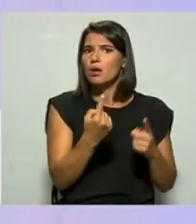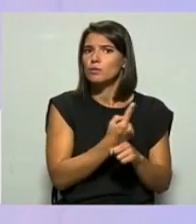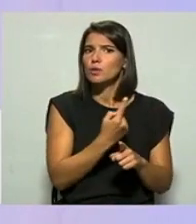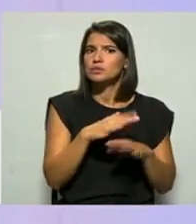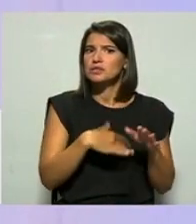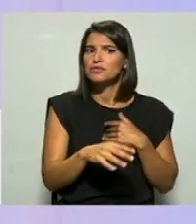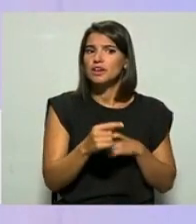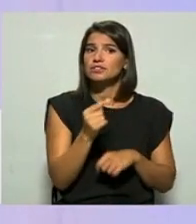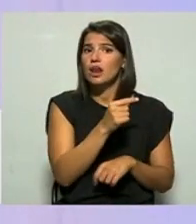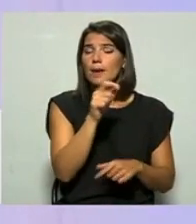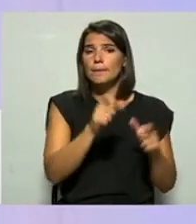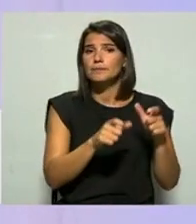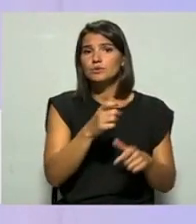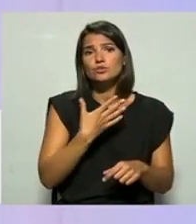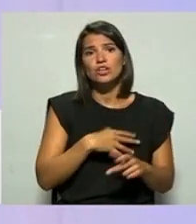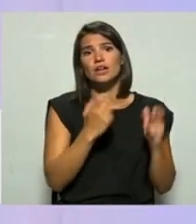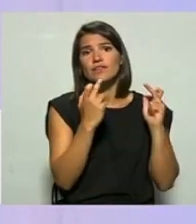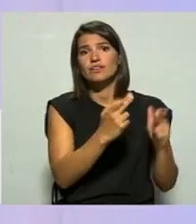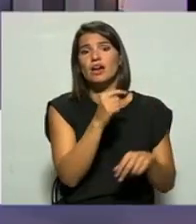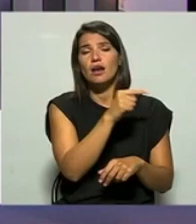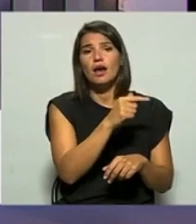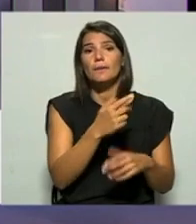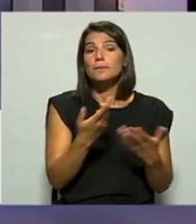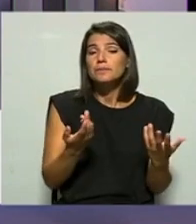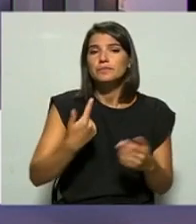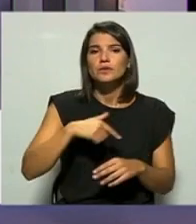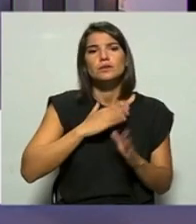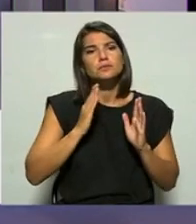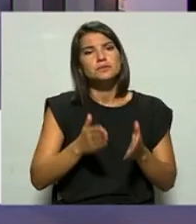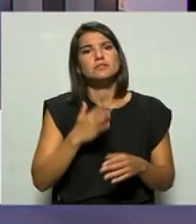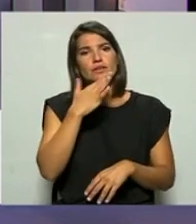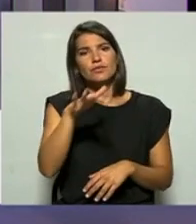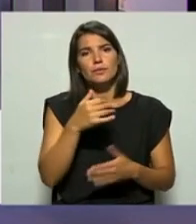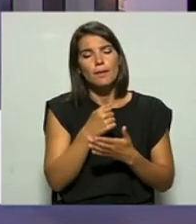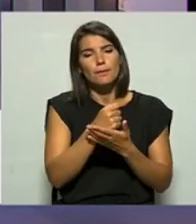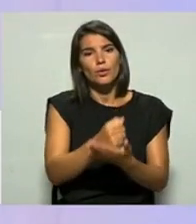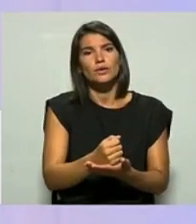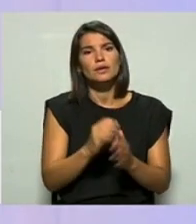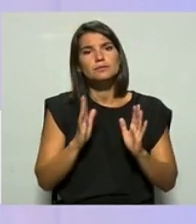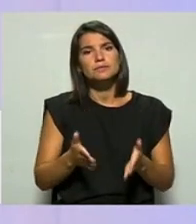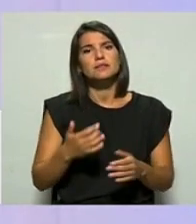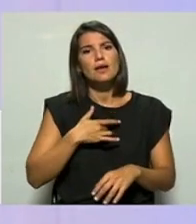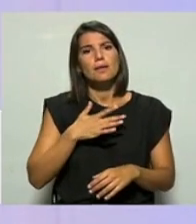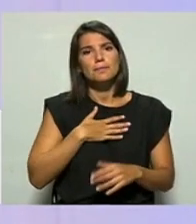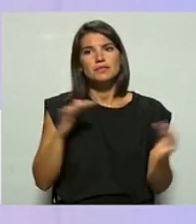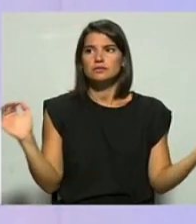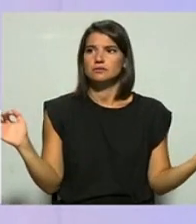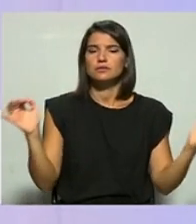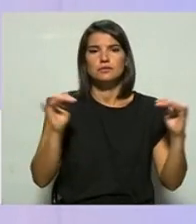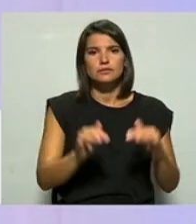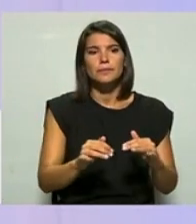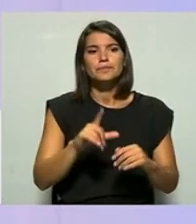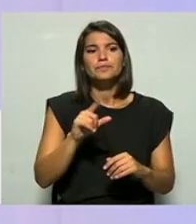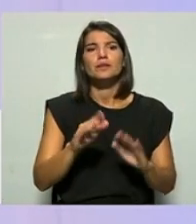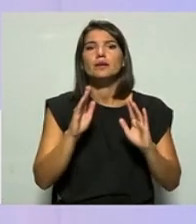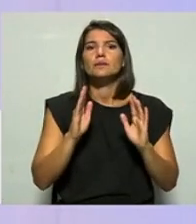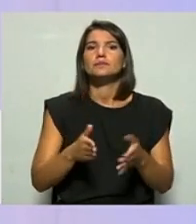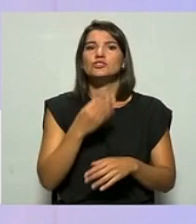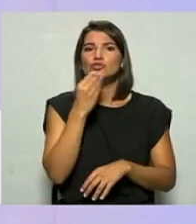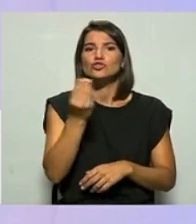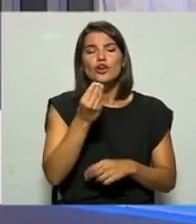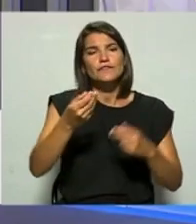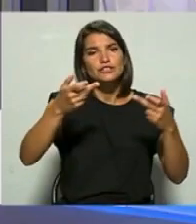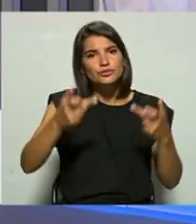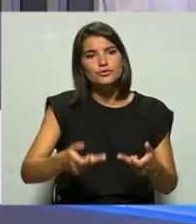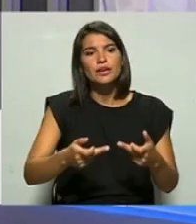feita faz com que pessoas se quer um fixar naquele território nós temos que apoiar as famílias nós temos que atrair empresas e nós temos que são os jovens